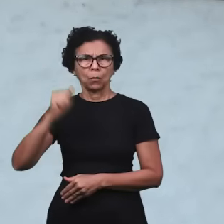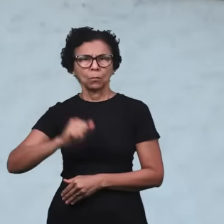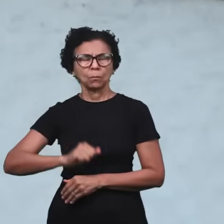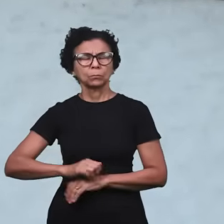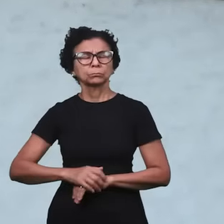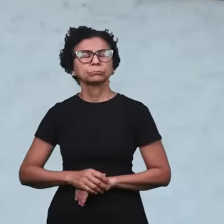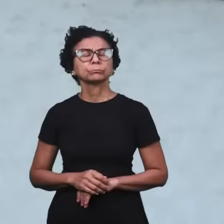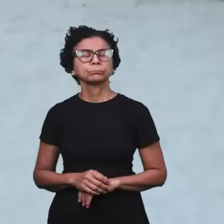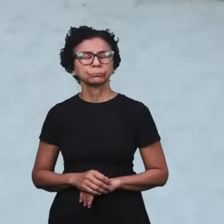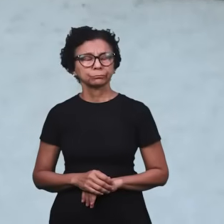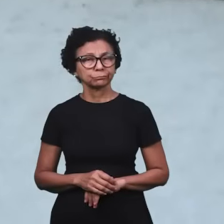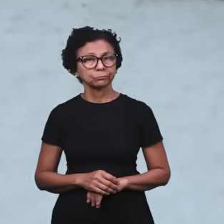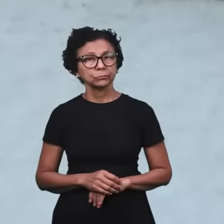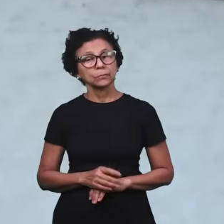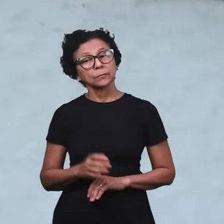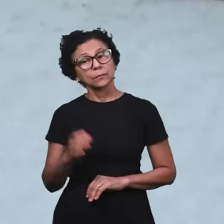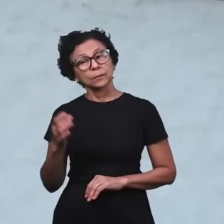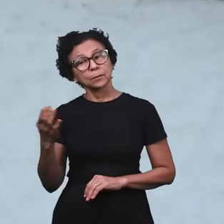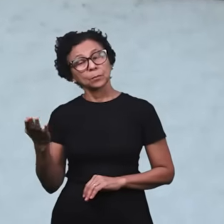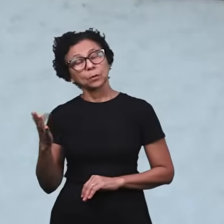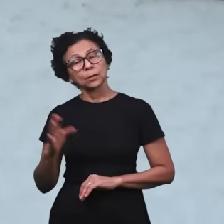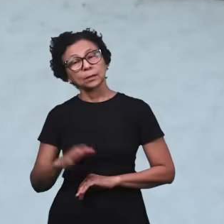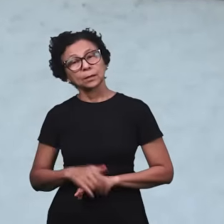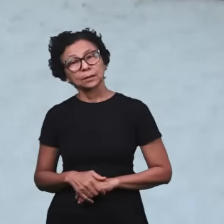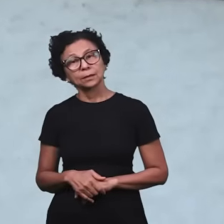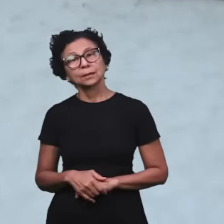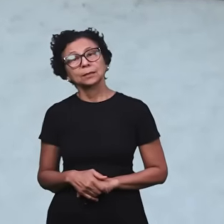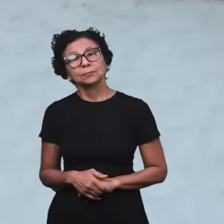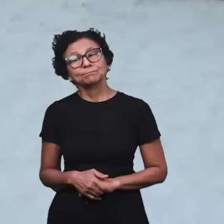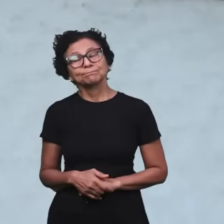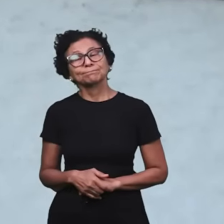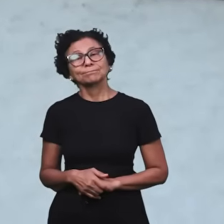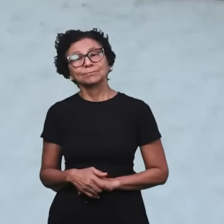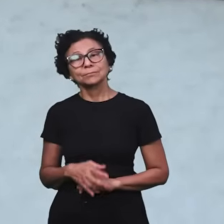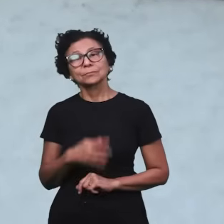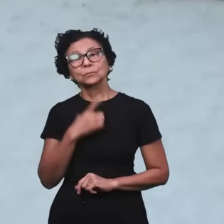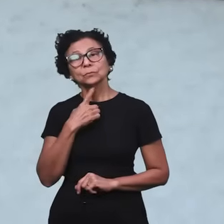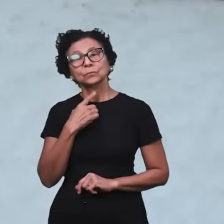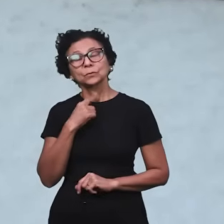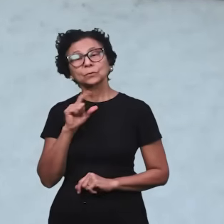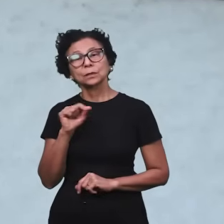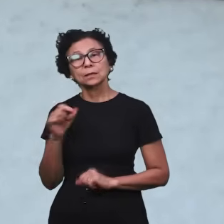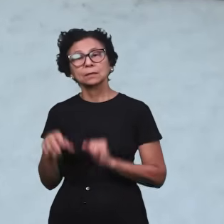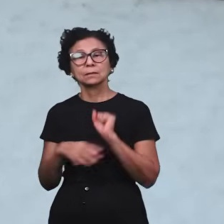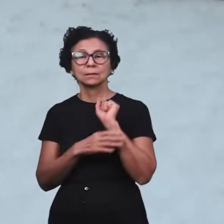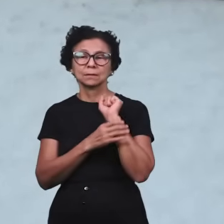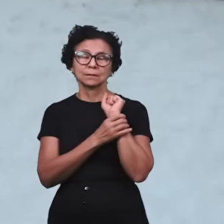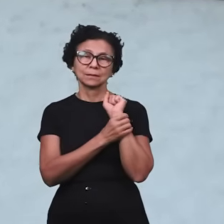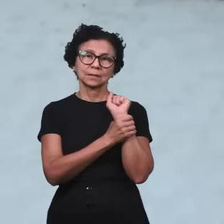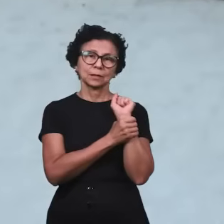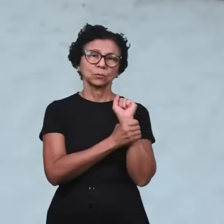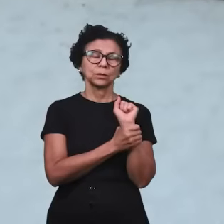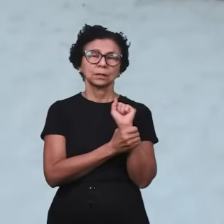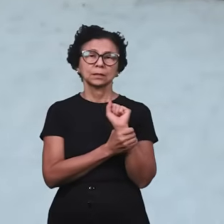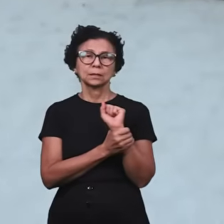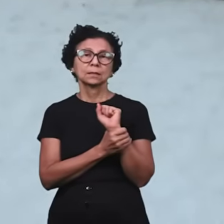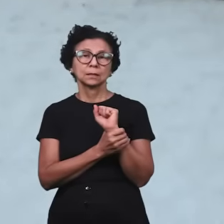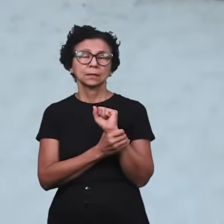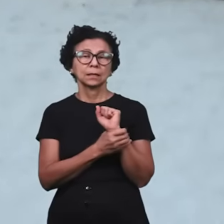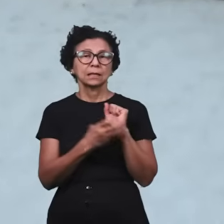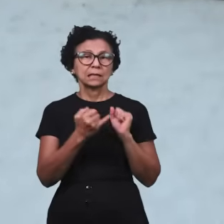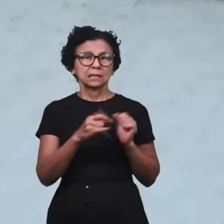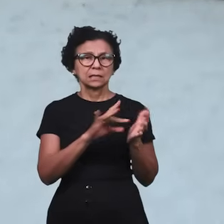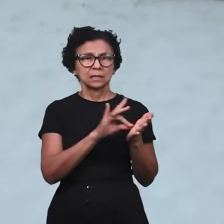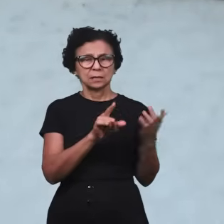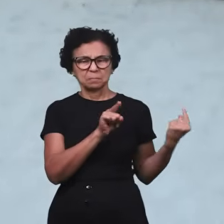fato elas tinham um quesito que todos desejavam, que era o quê? Segurança de ataques,